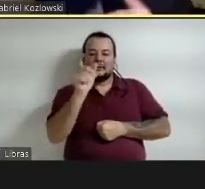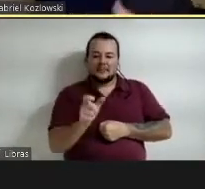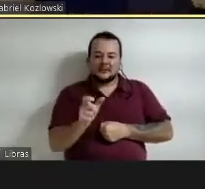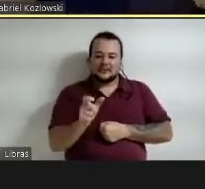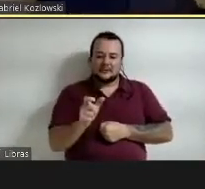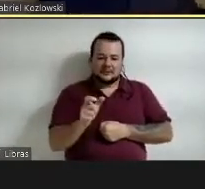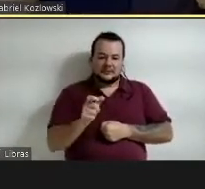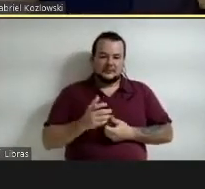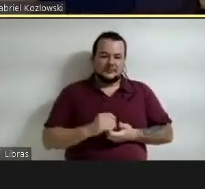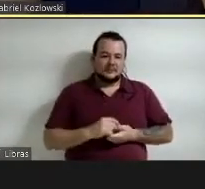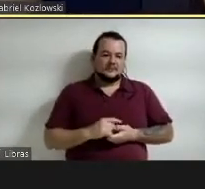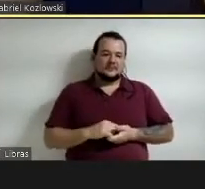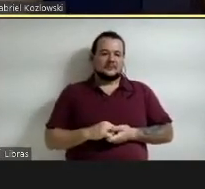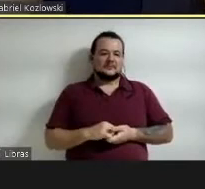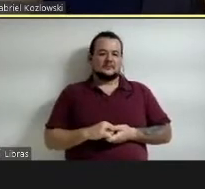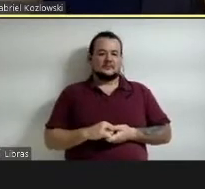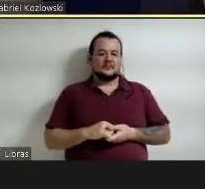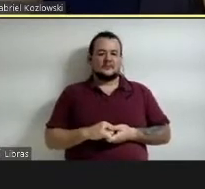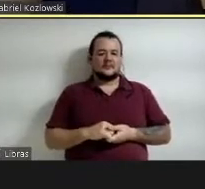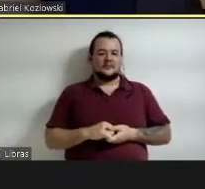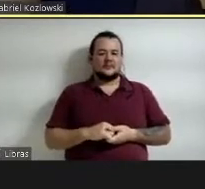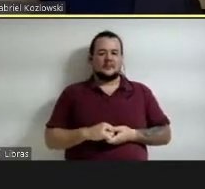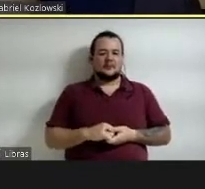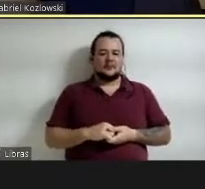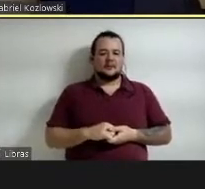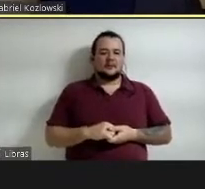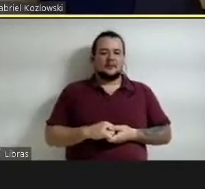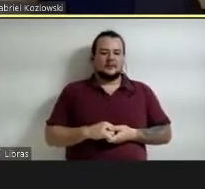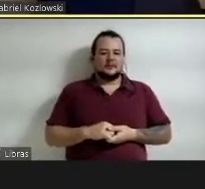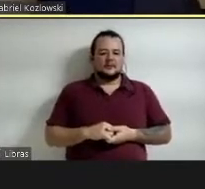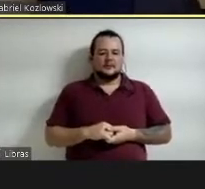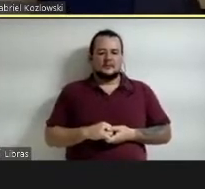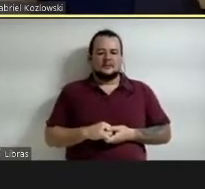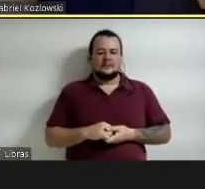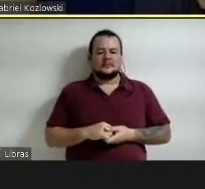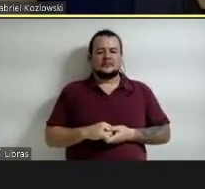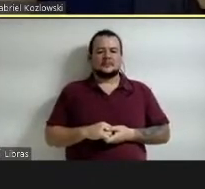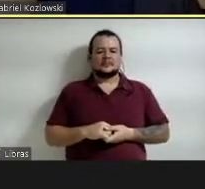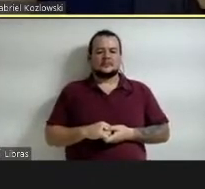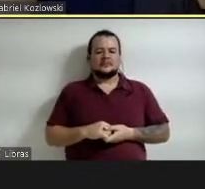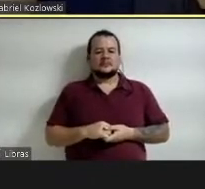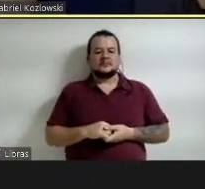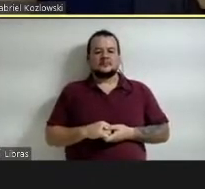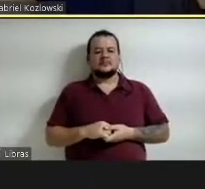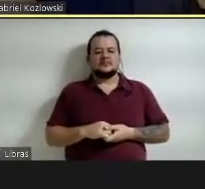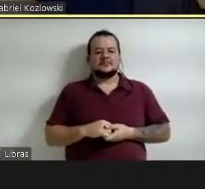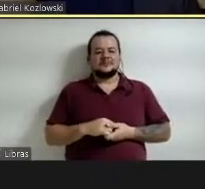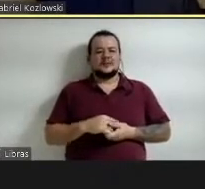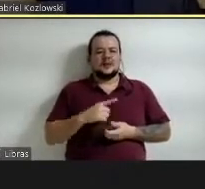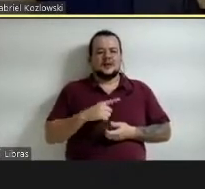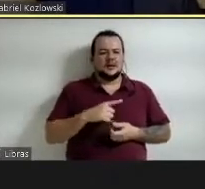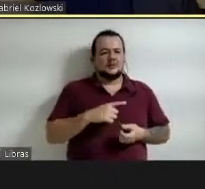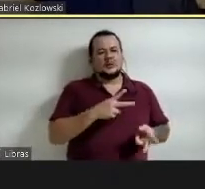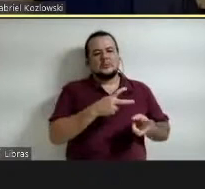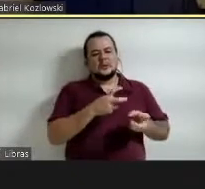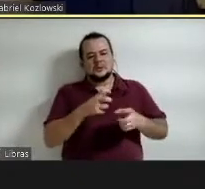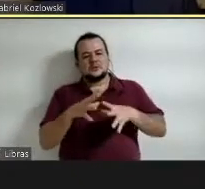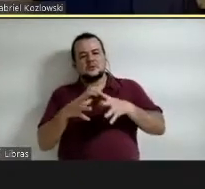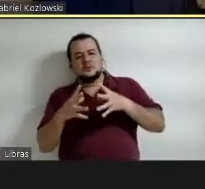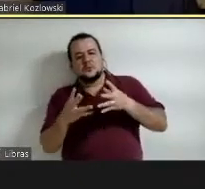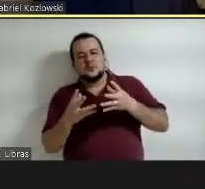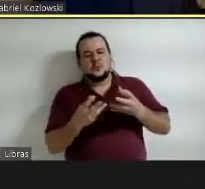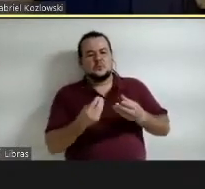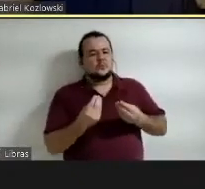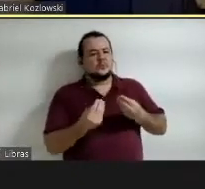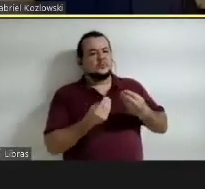muito em linha com Doxiades, por exemplo, que olha para o mundo como um todo